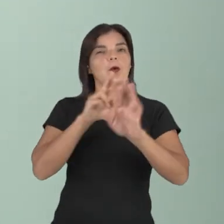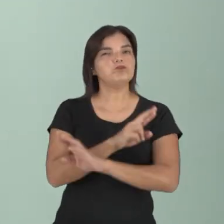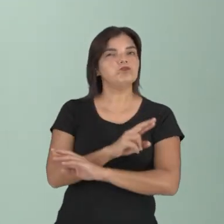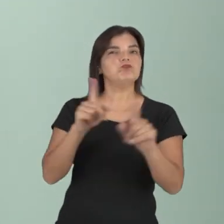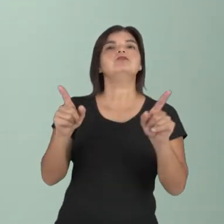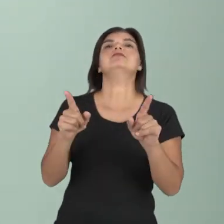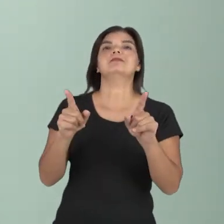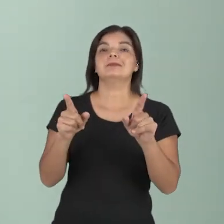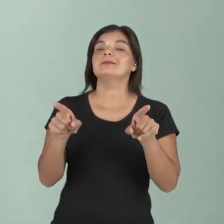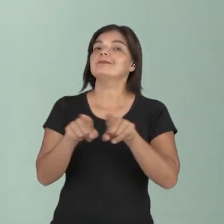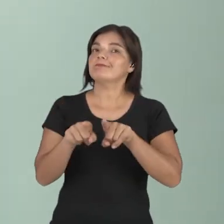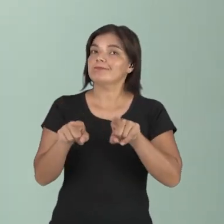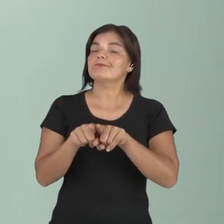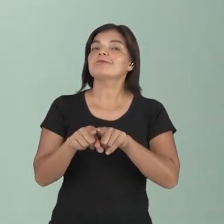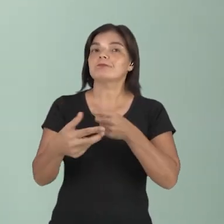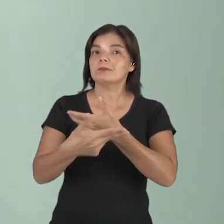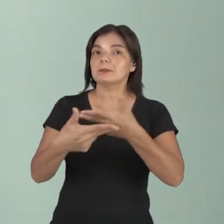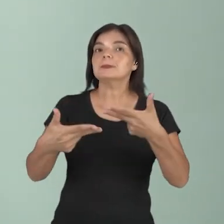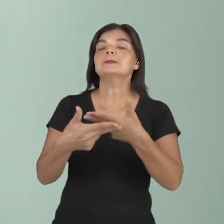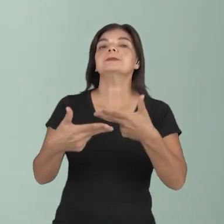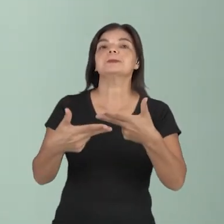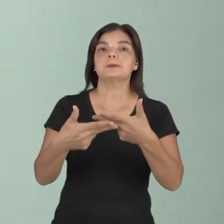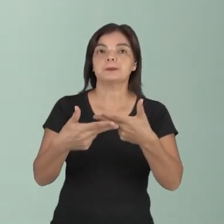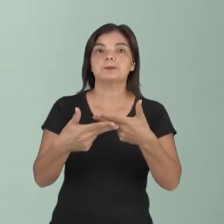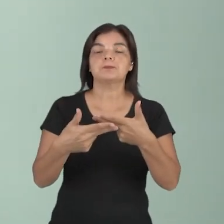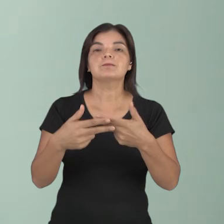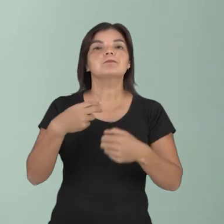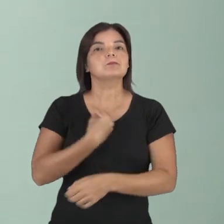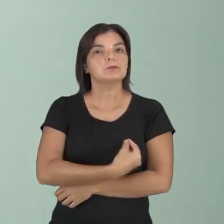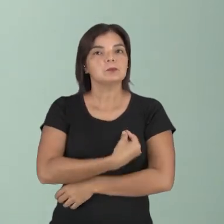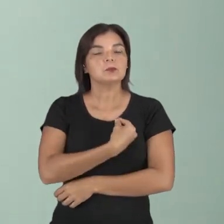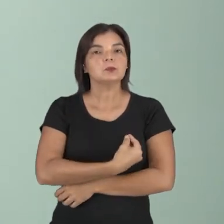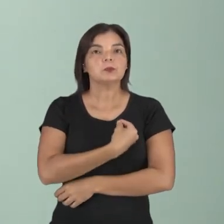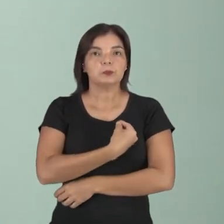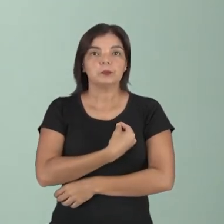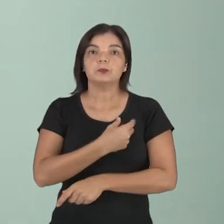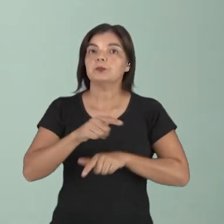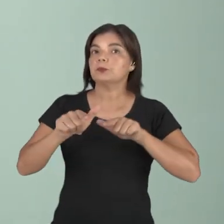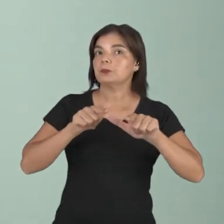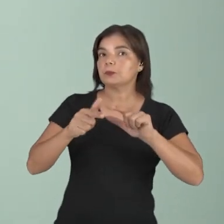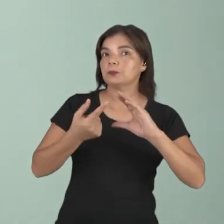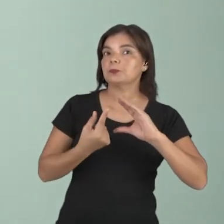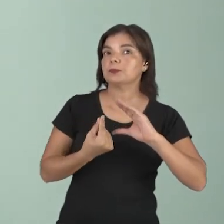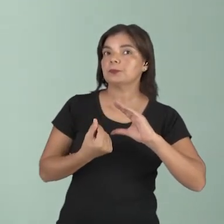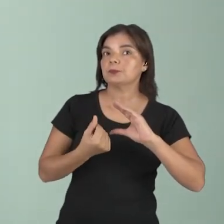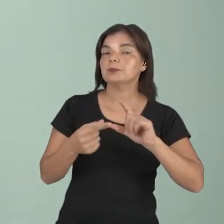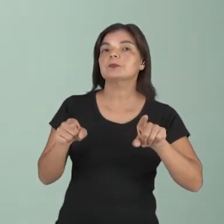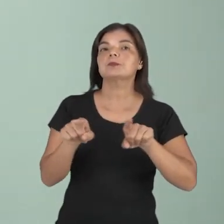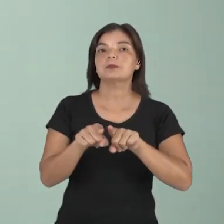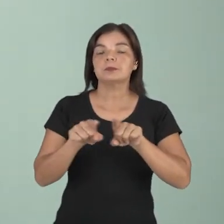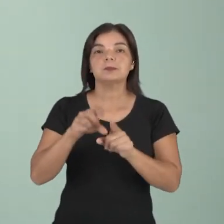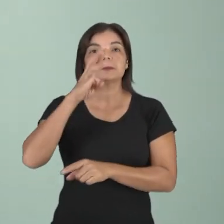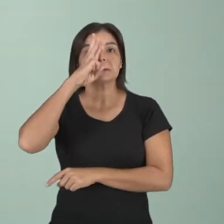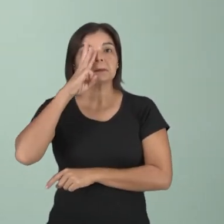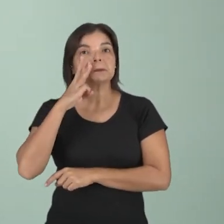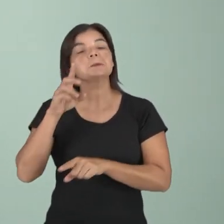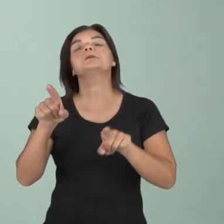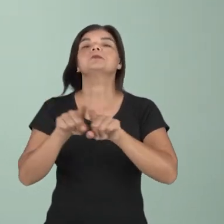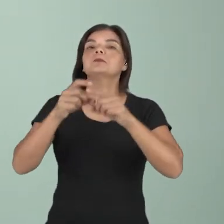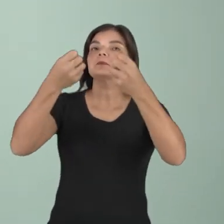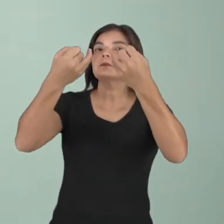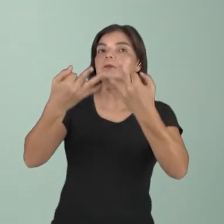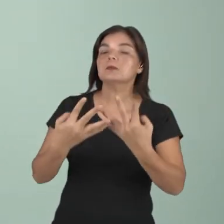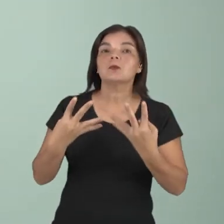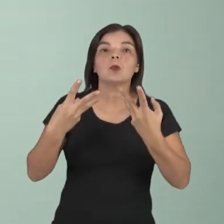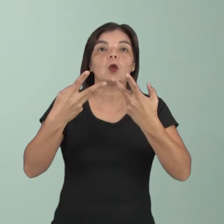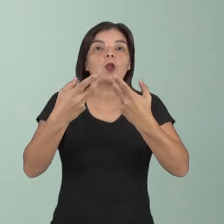levando em consideração as condições existentes no modo de produção capitalista. Karl Marx também frisou